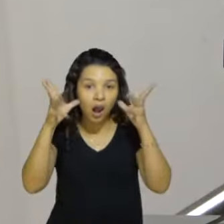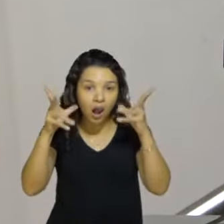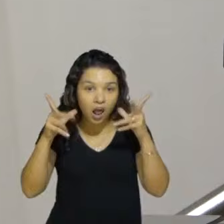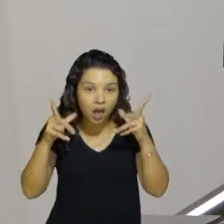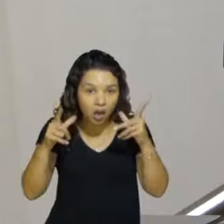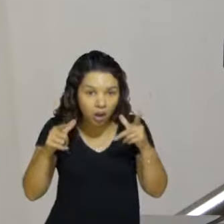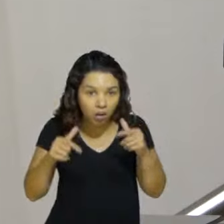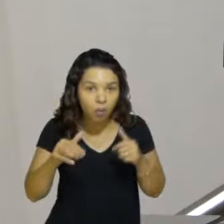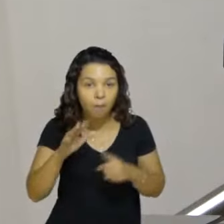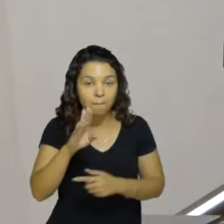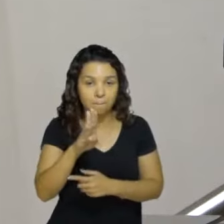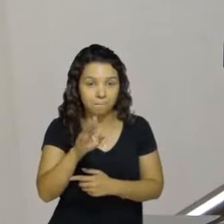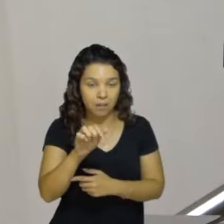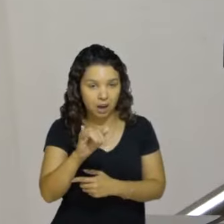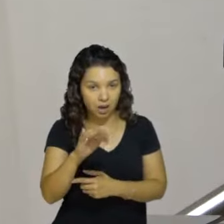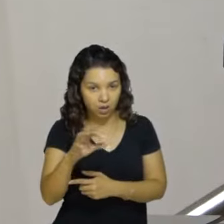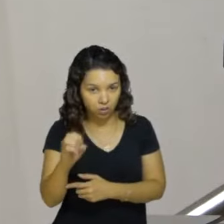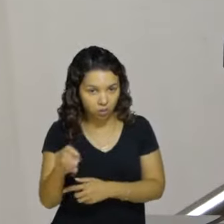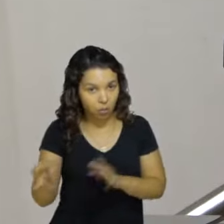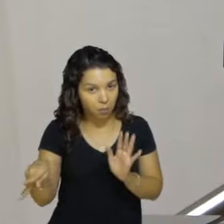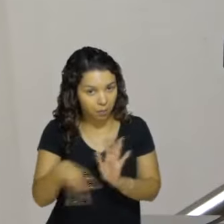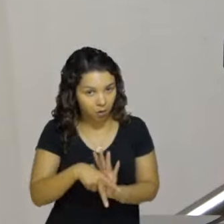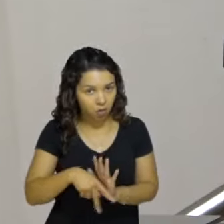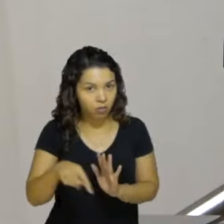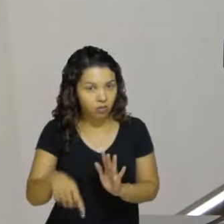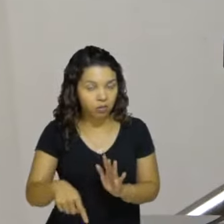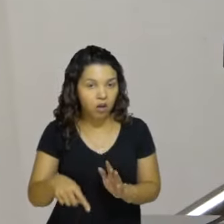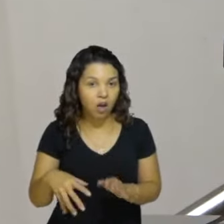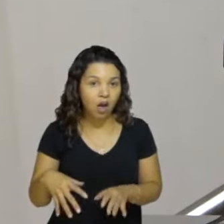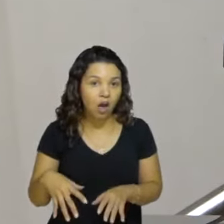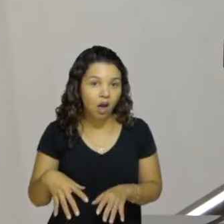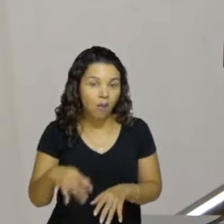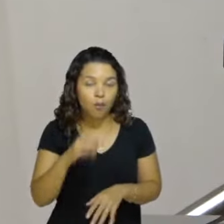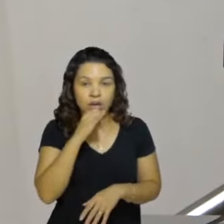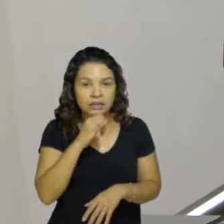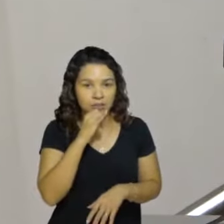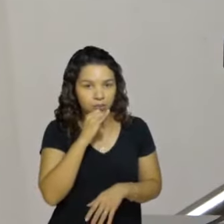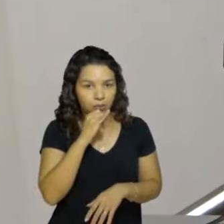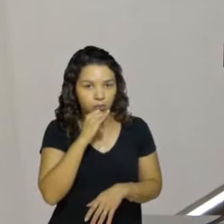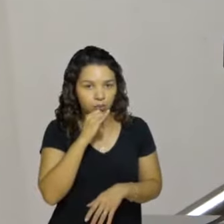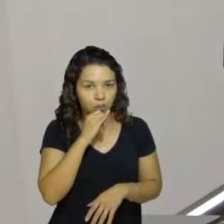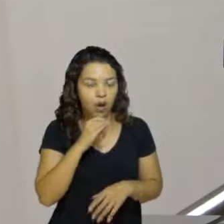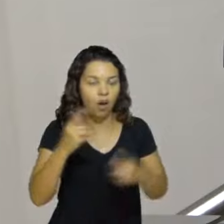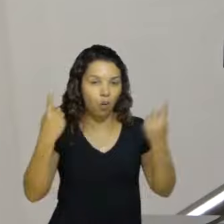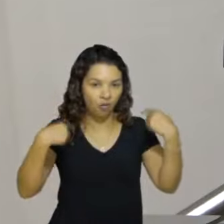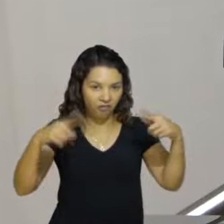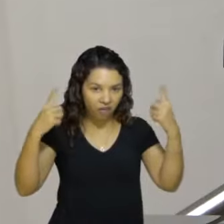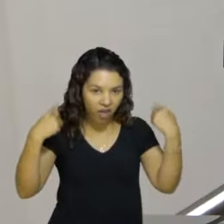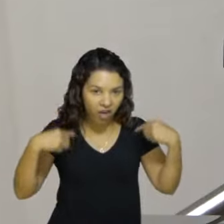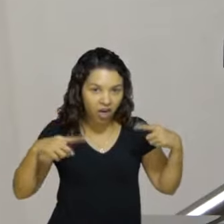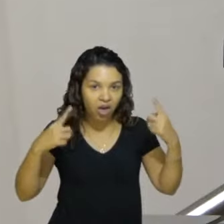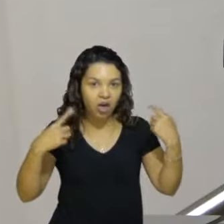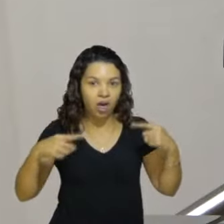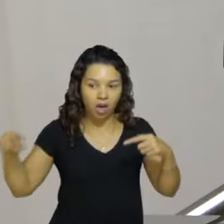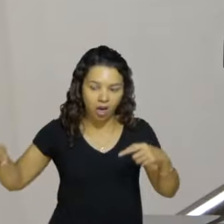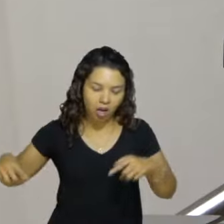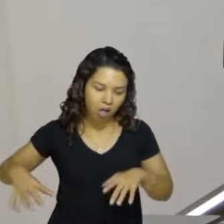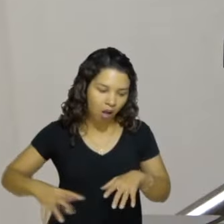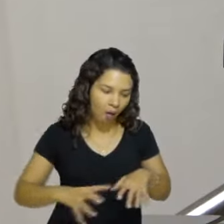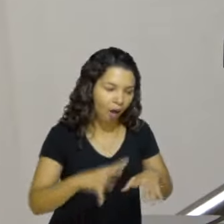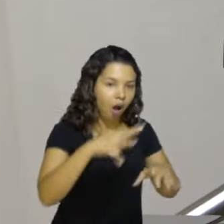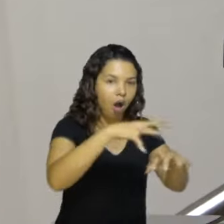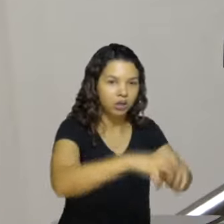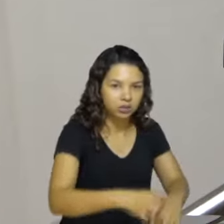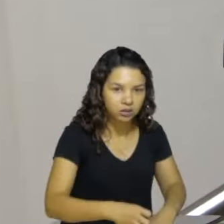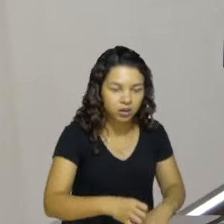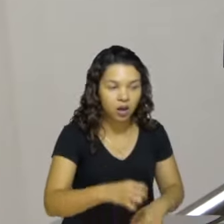daqui. Ele vai se alimentar de uma ovelha, alimentar, às vezes, de um terneiro, e as pessoas estão matando esses animais. E